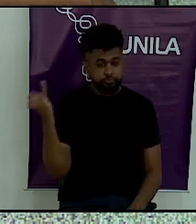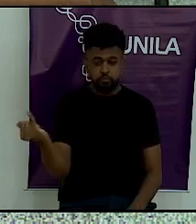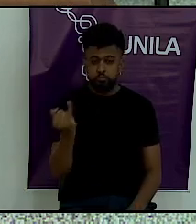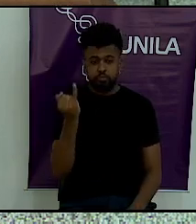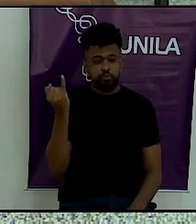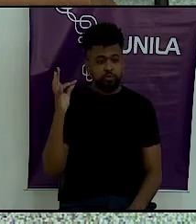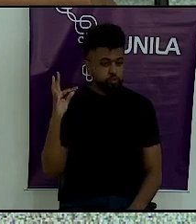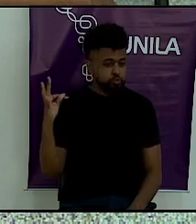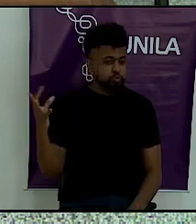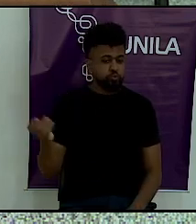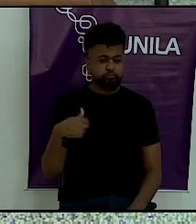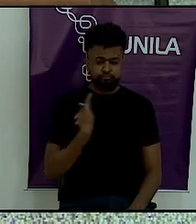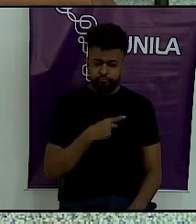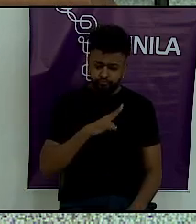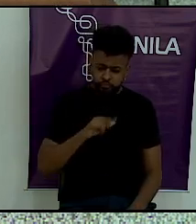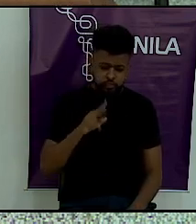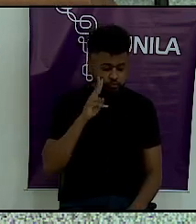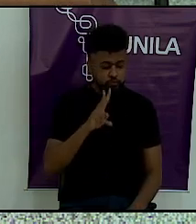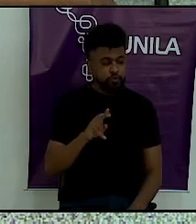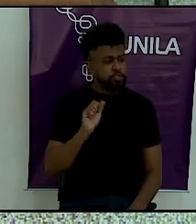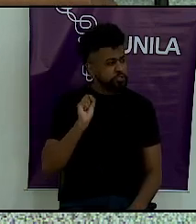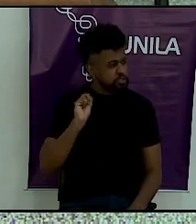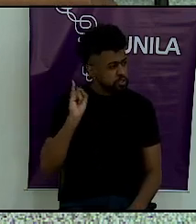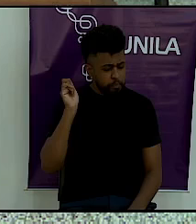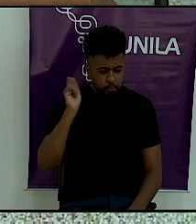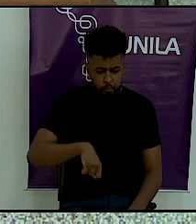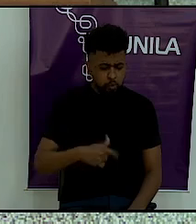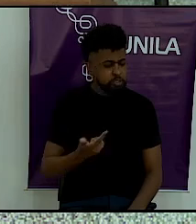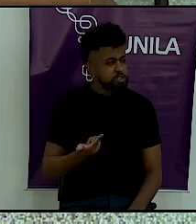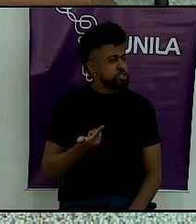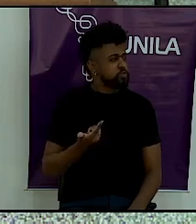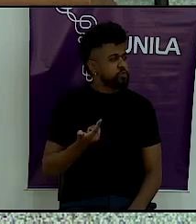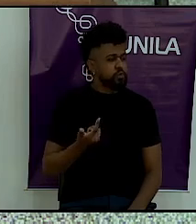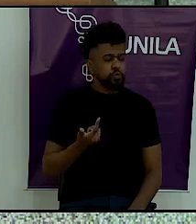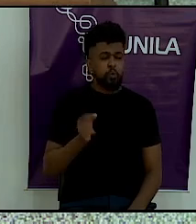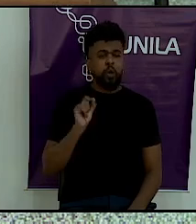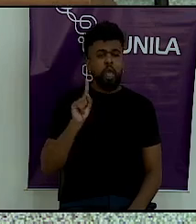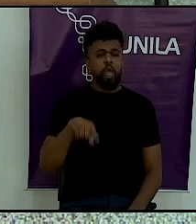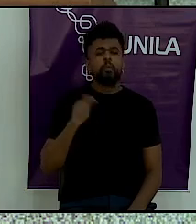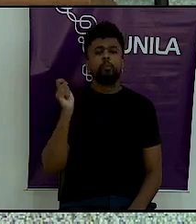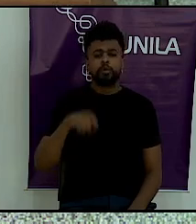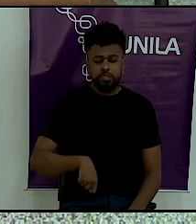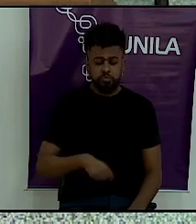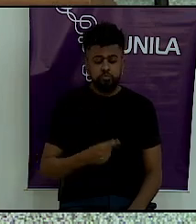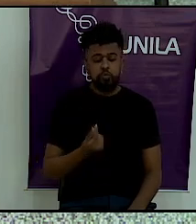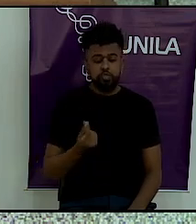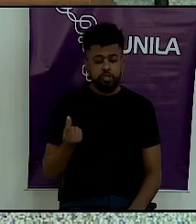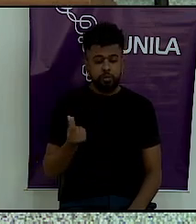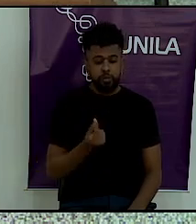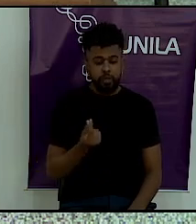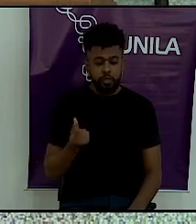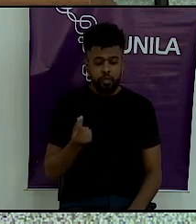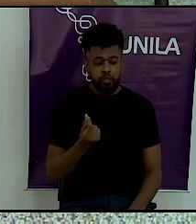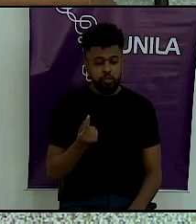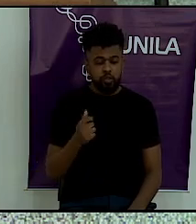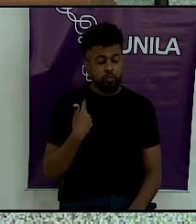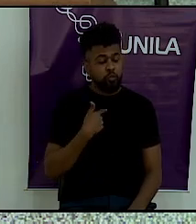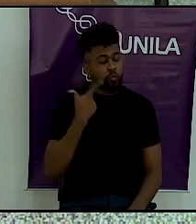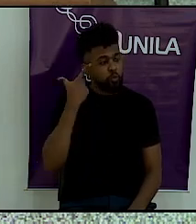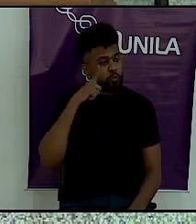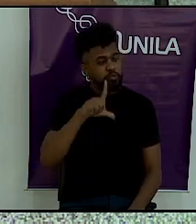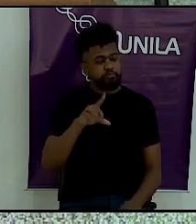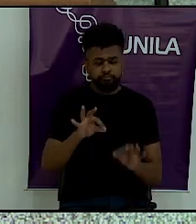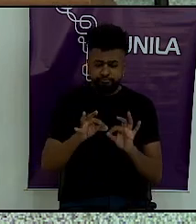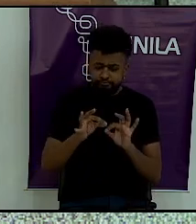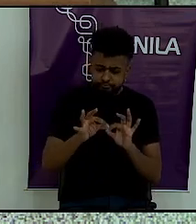importantes, e vamos ver se é possível, dentro do que é possível no orçamento, né? Ver se a gente consegue esticar